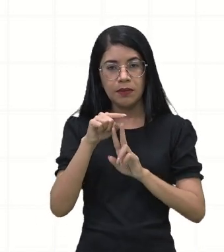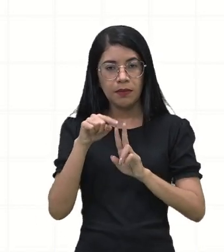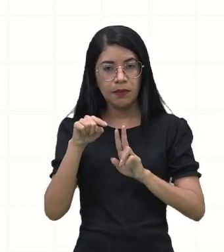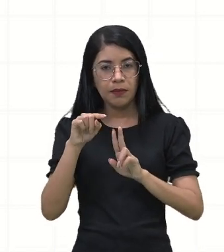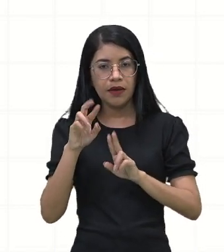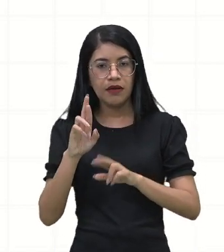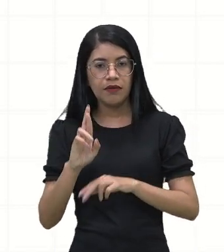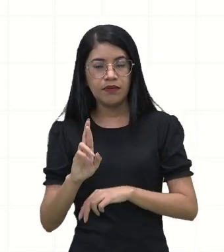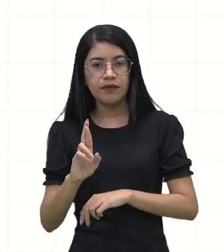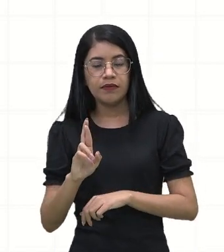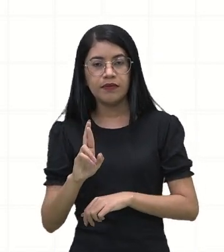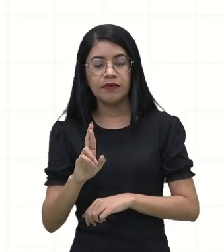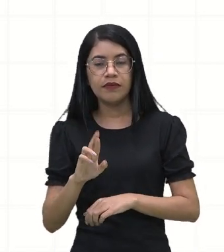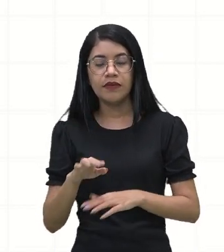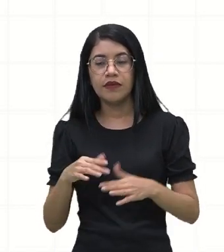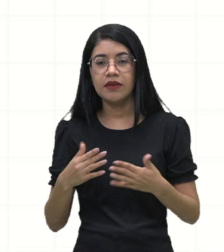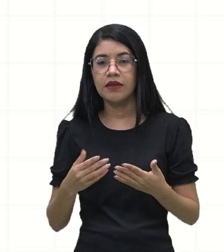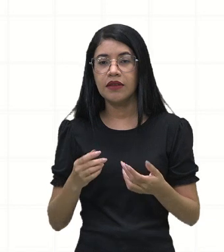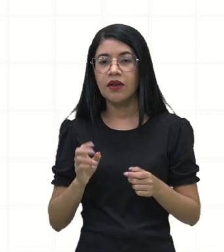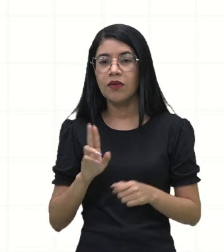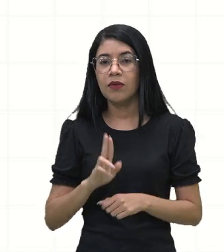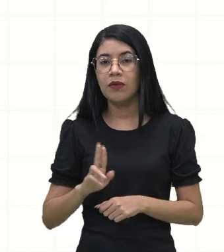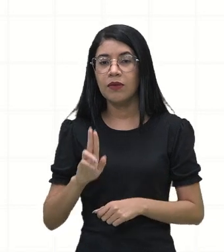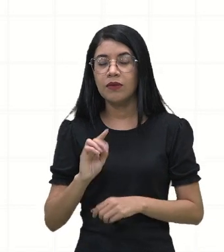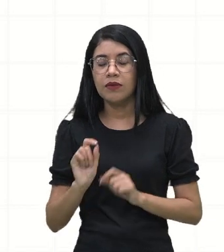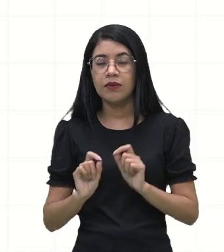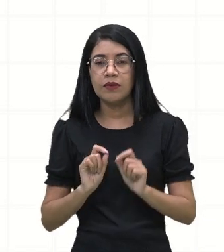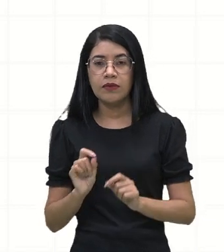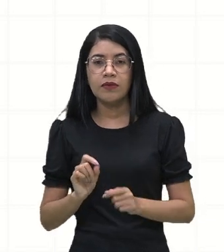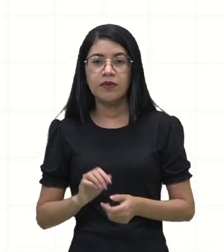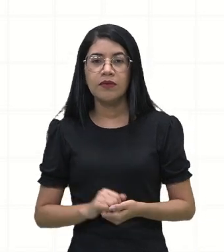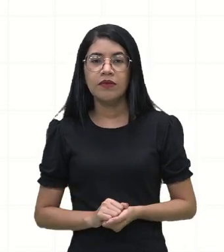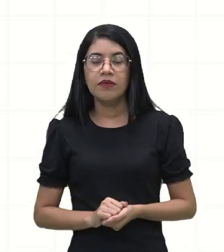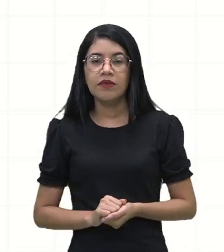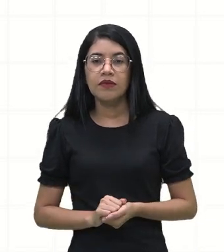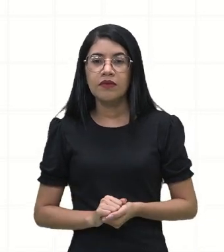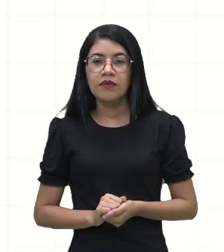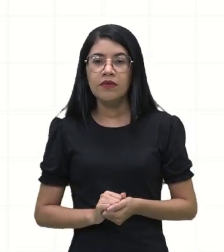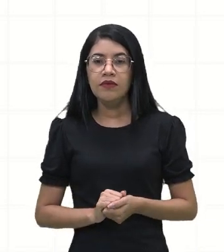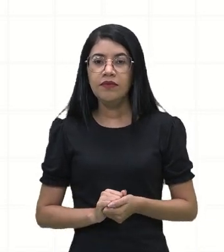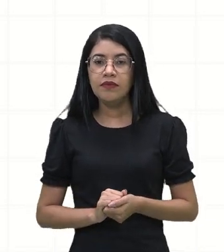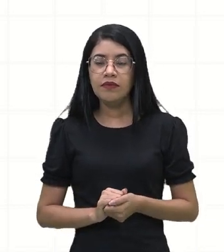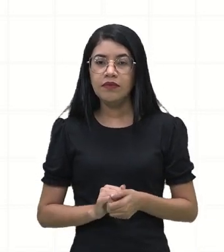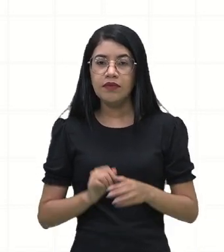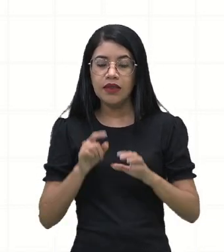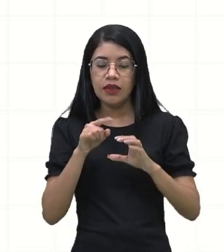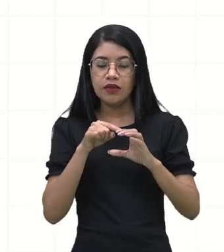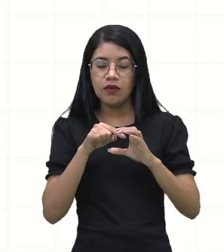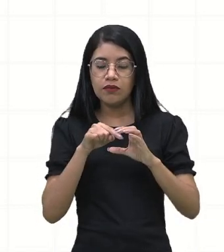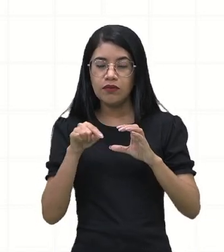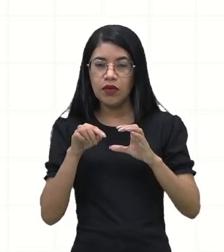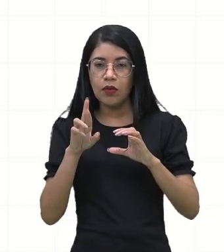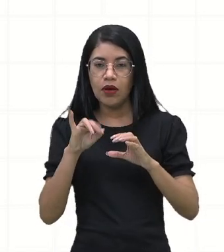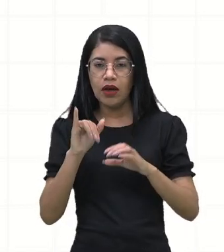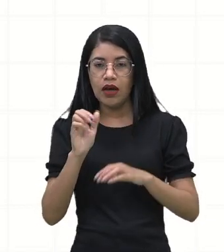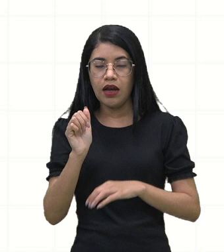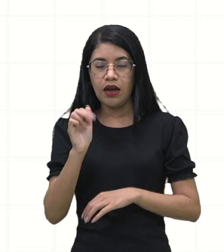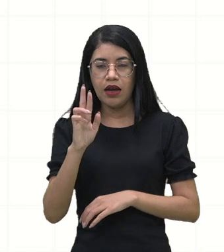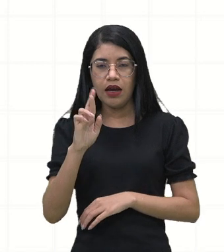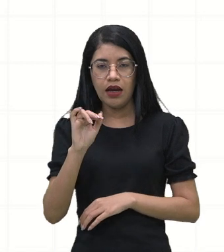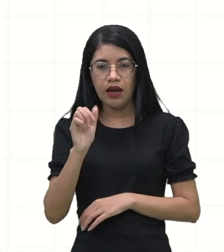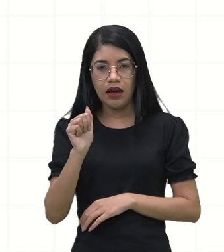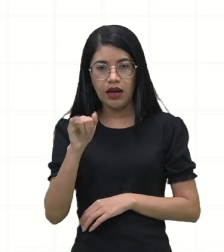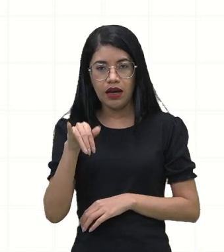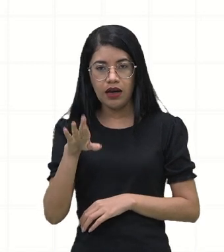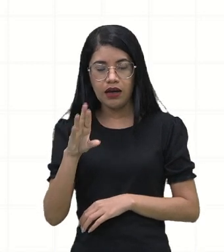tá? Nós, então, vamos contar aqui com a metade do diâmetro, que é o raio. Tá? Então,